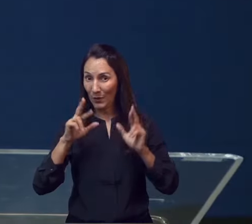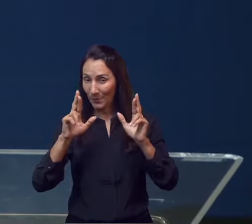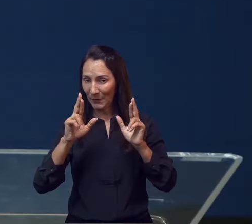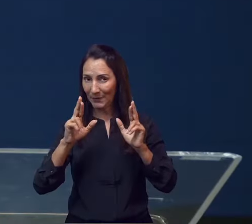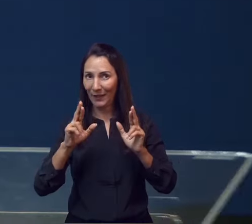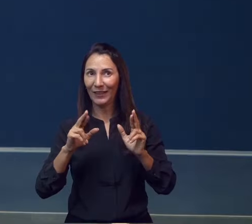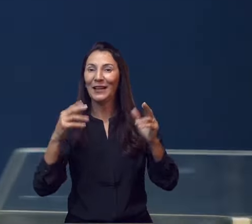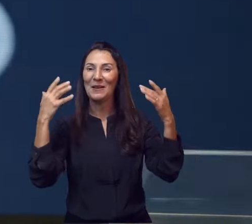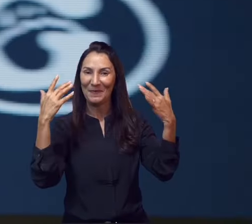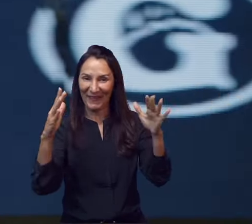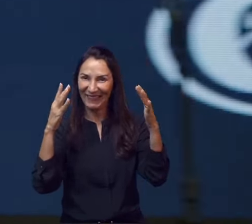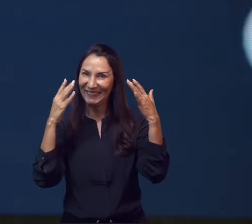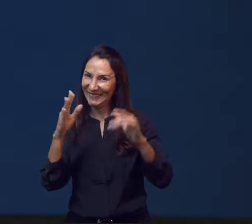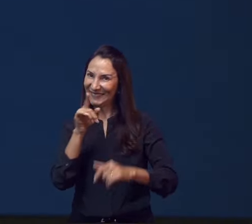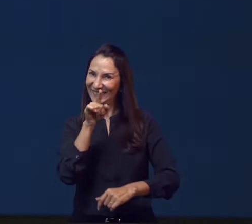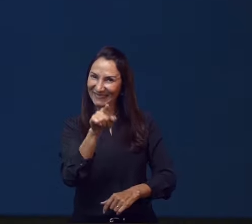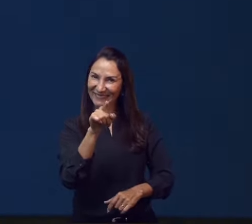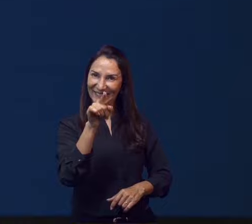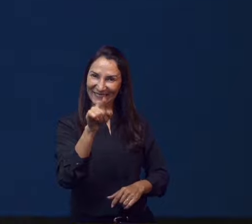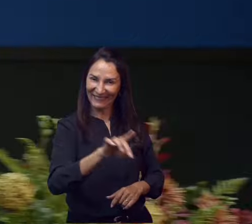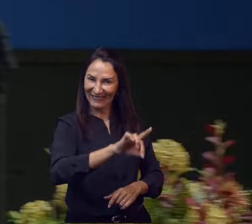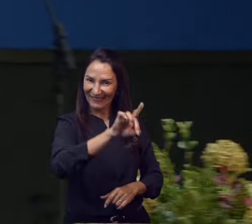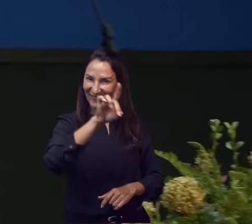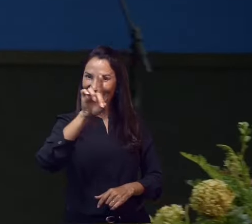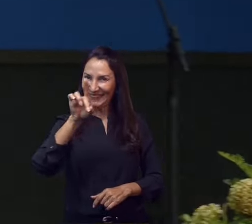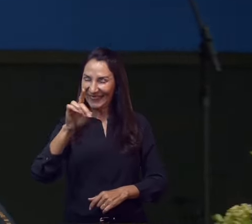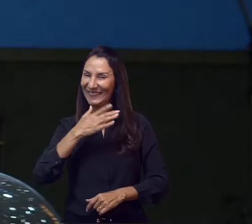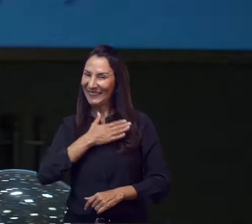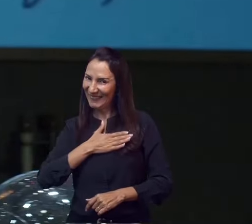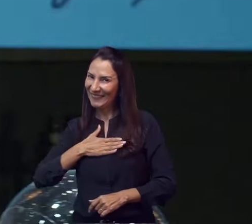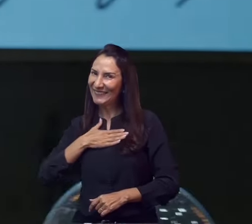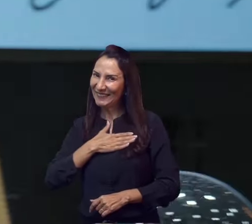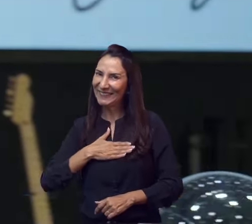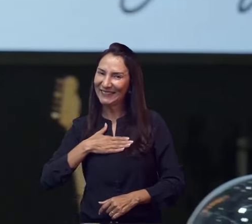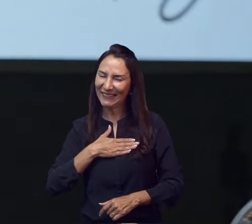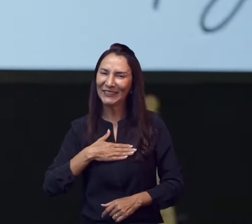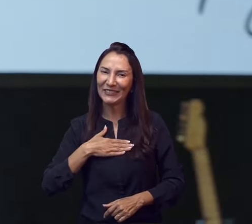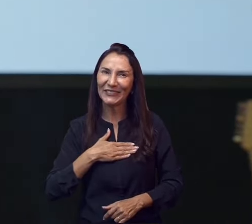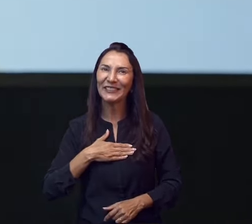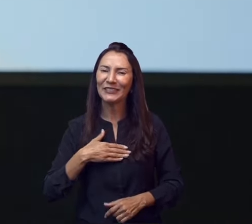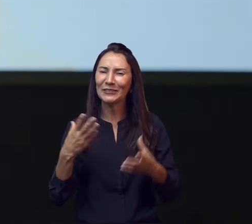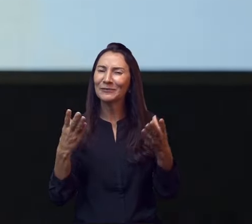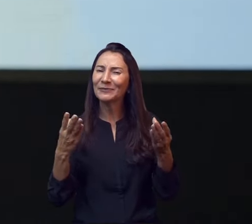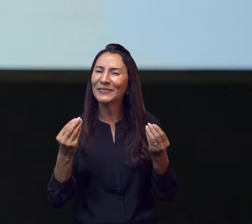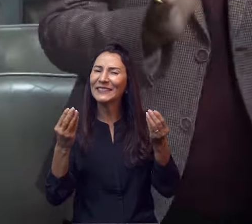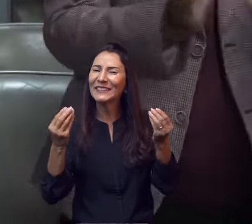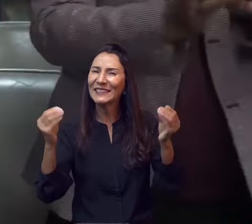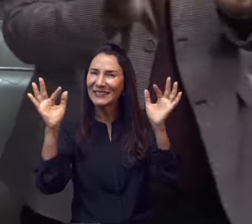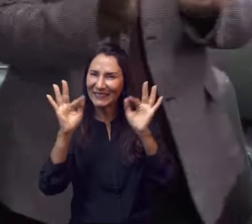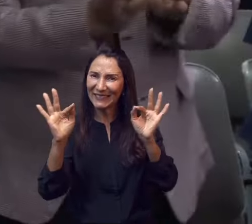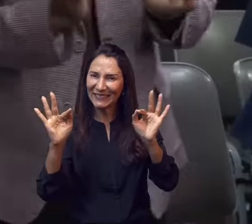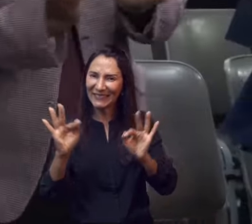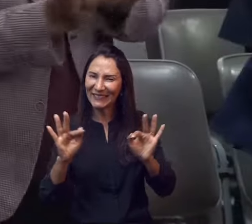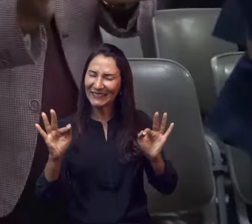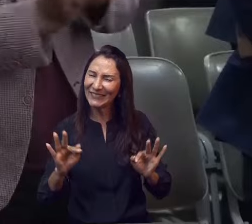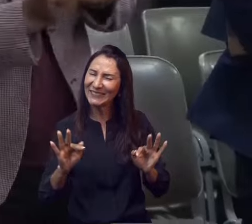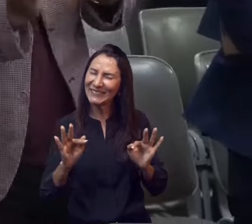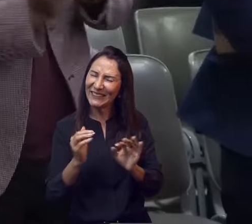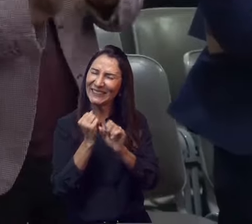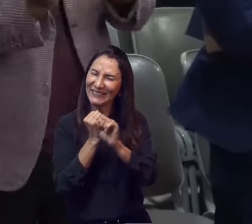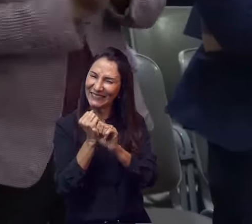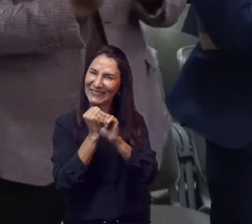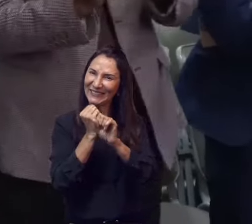parabéns para você nesta data querida muitas felicidades